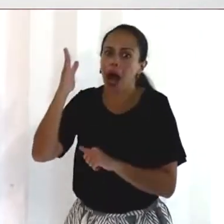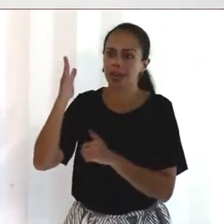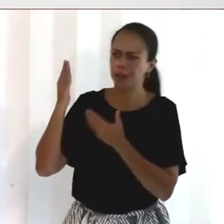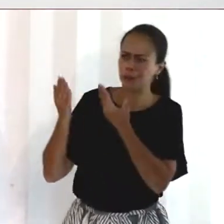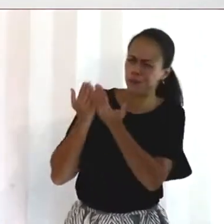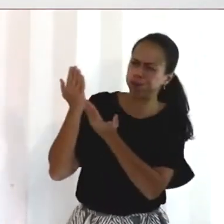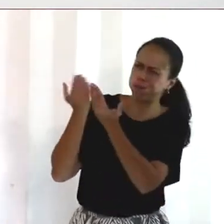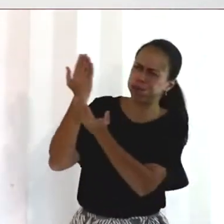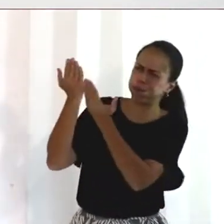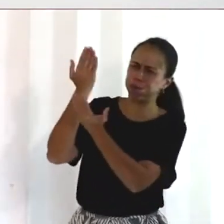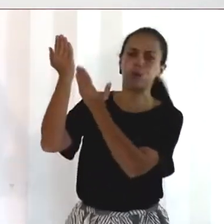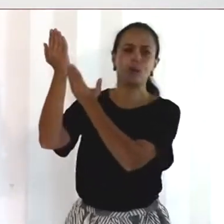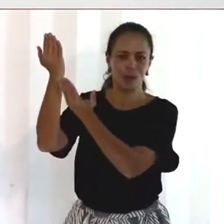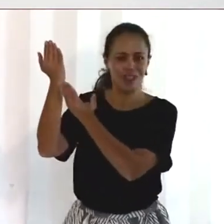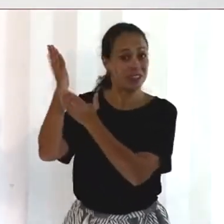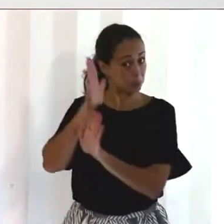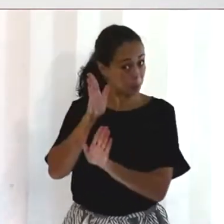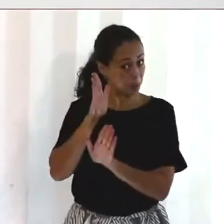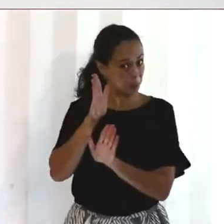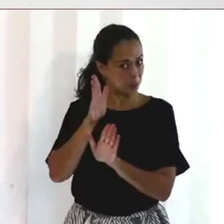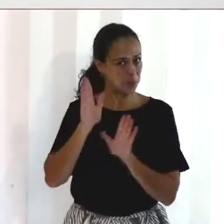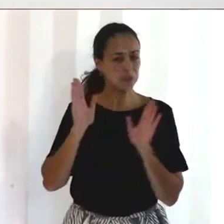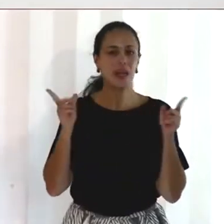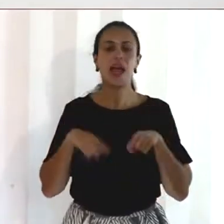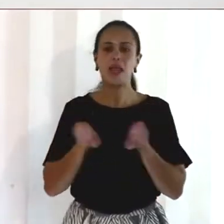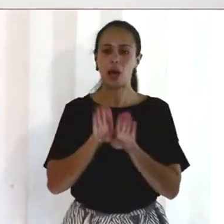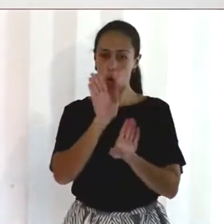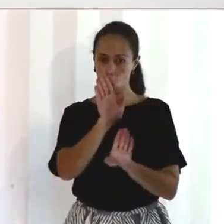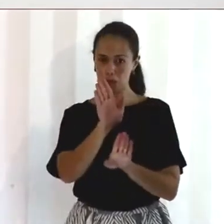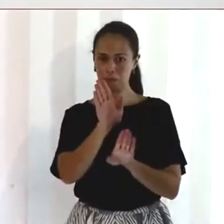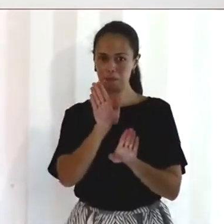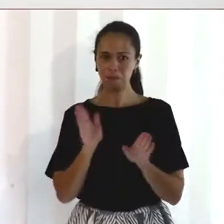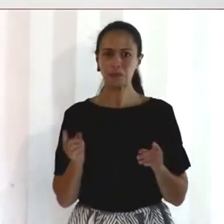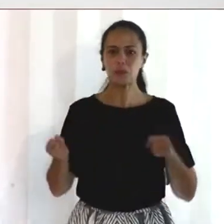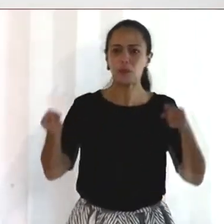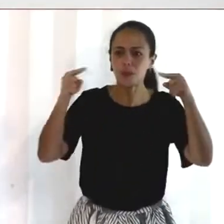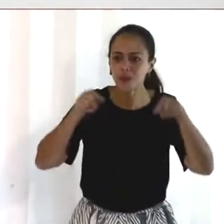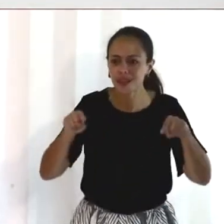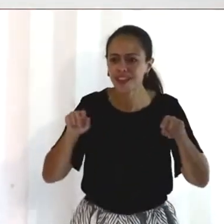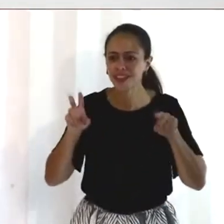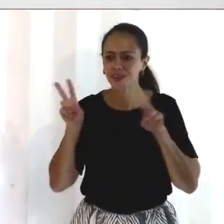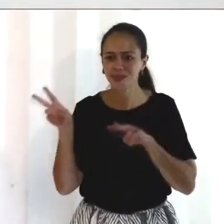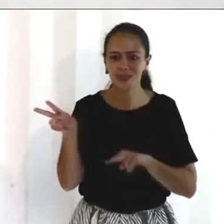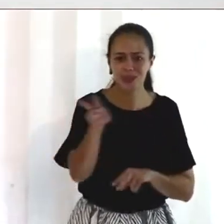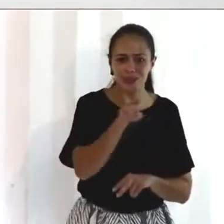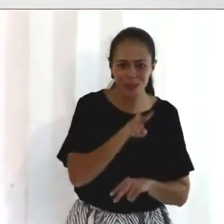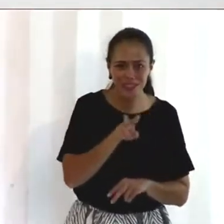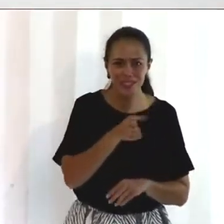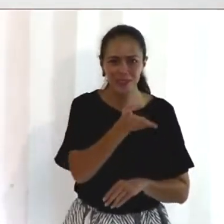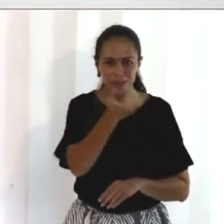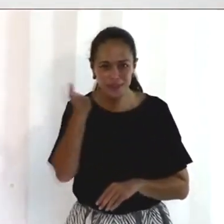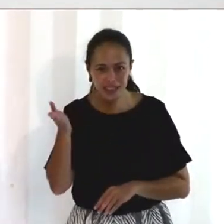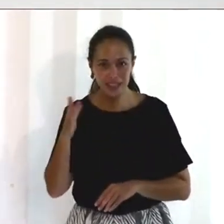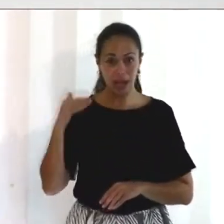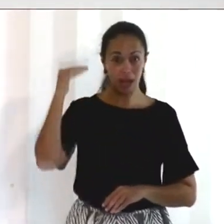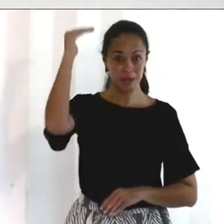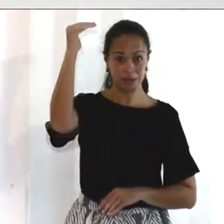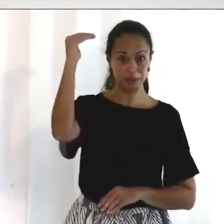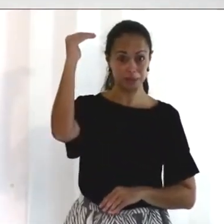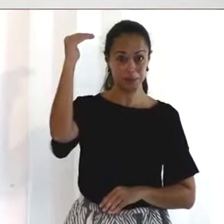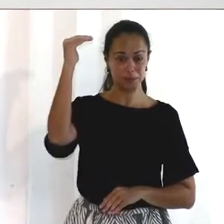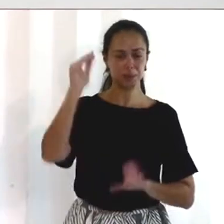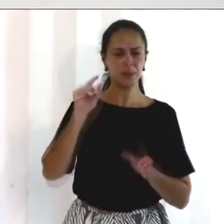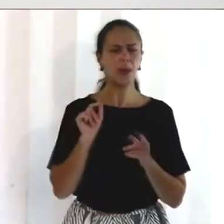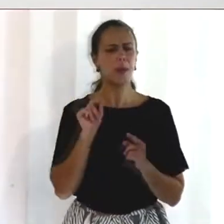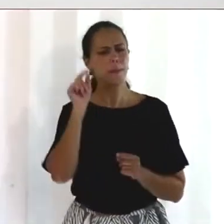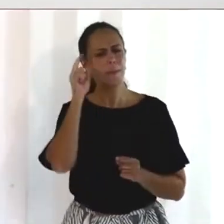gente considerar os cinco tópicos. O que é a moderação segundo a palavra? O que é a moderação segundo